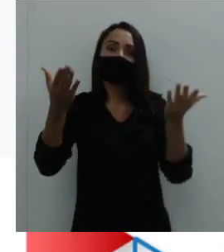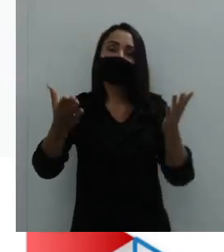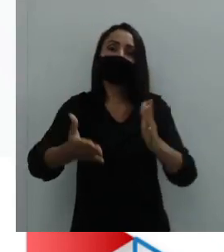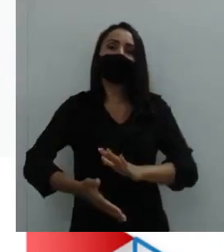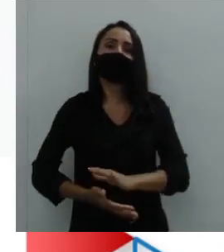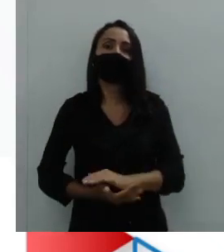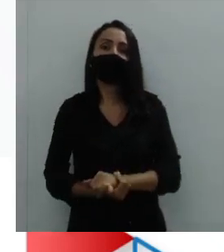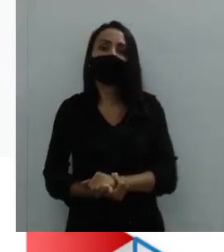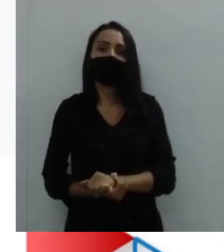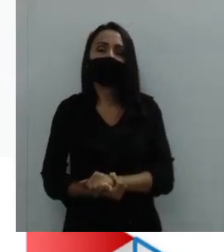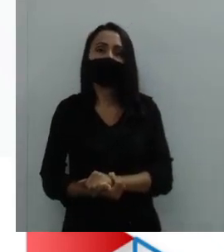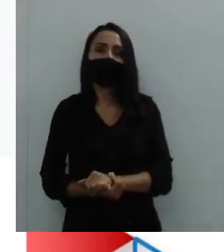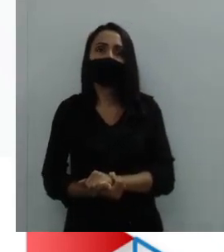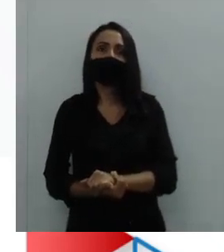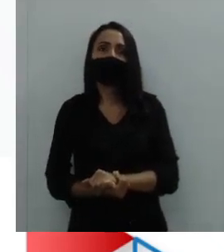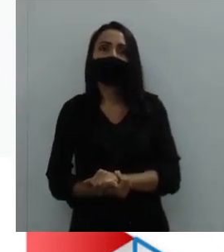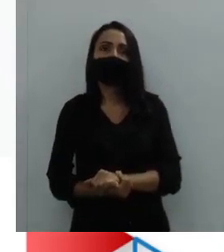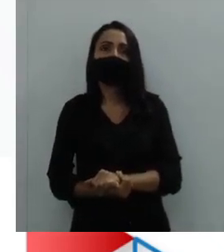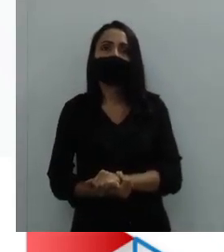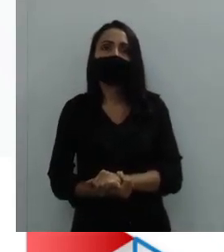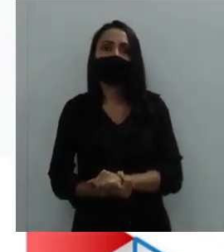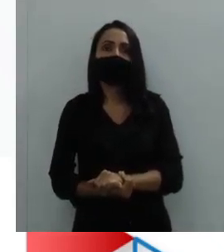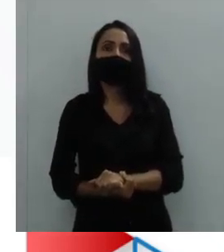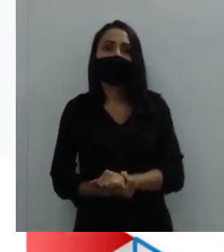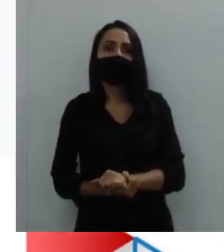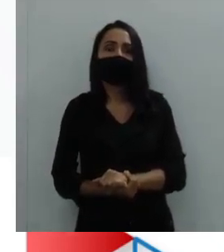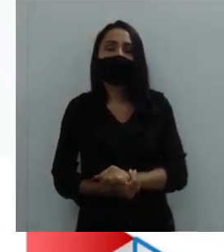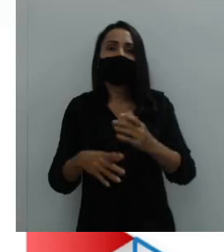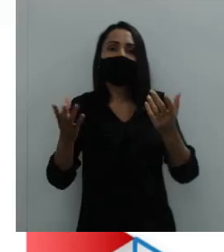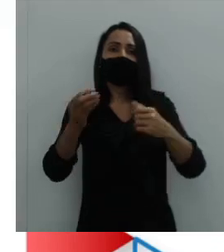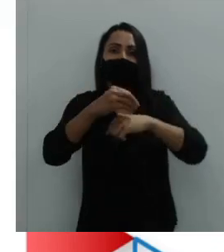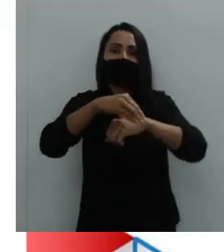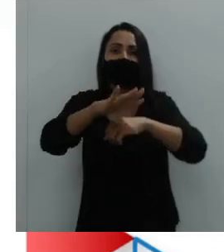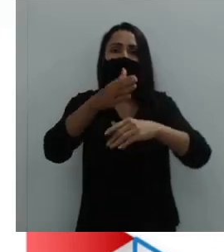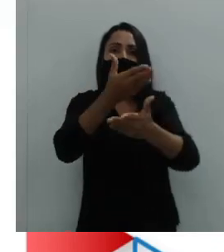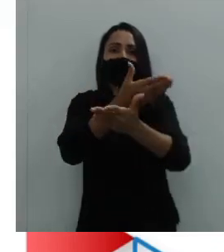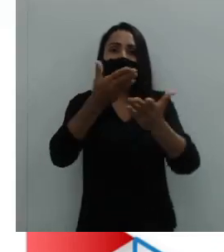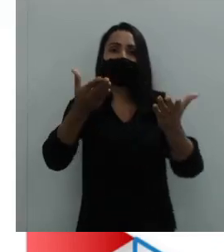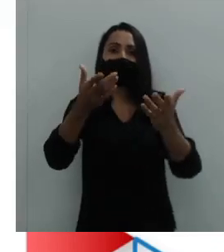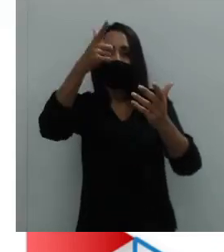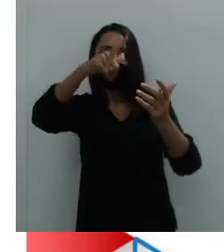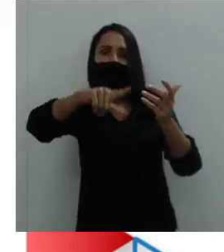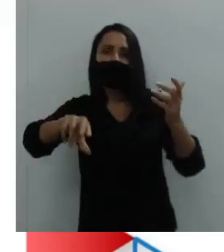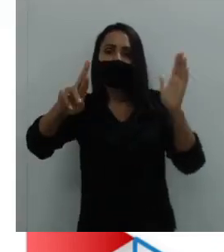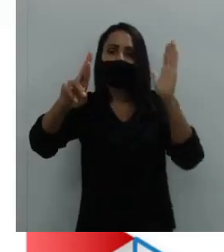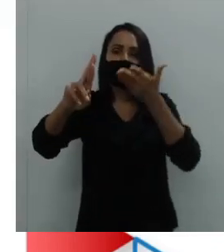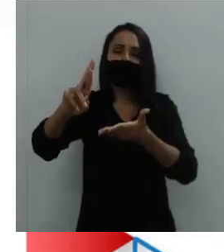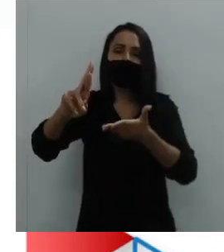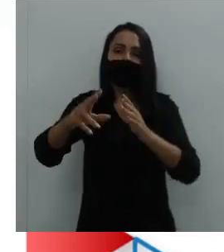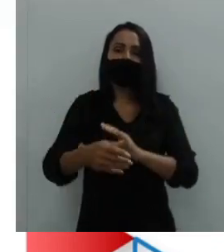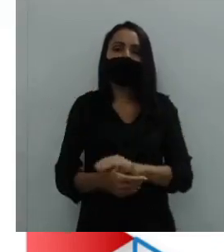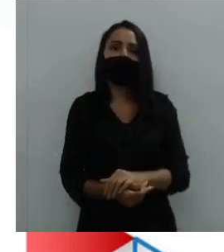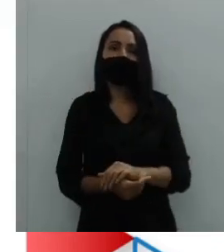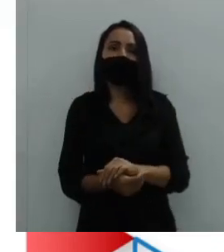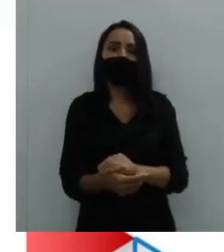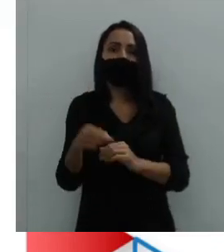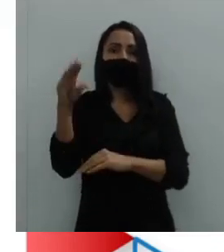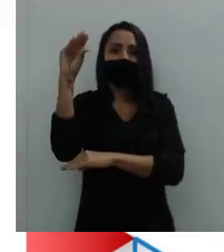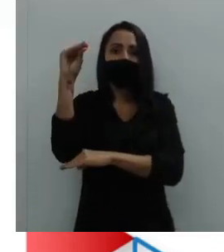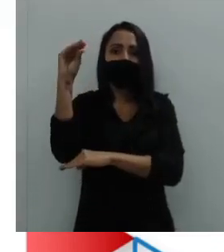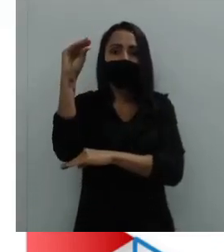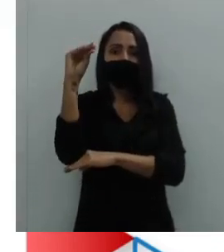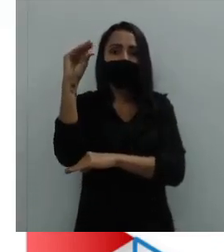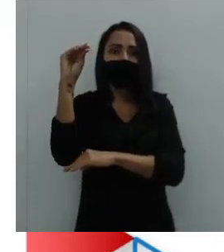vocês vão ter que conhecer. E aqui trago para vocês uma outra representação. Olha aí, o Cisne e a